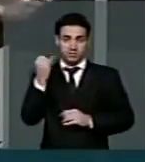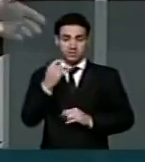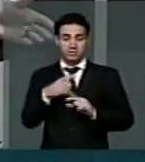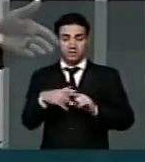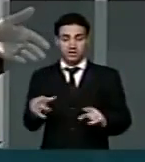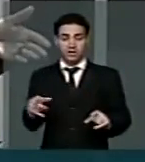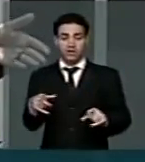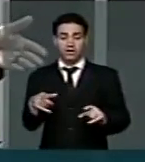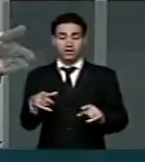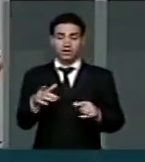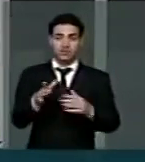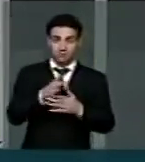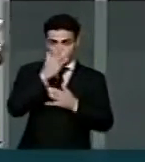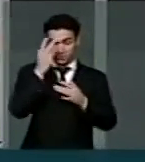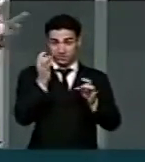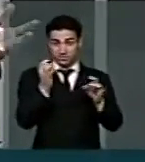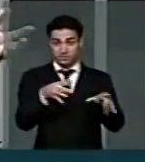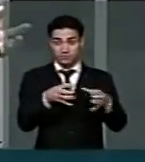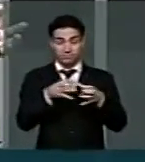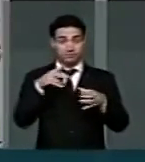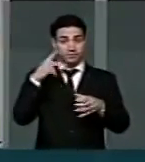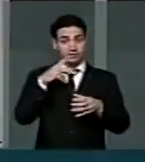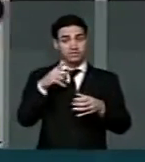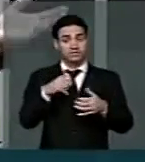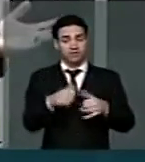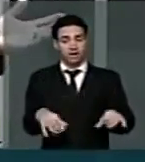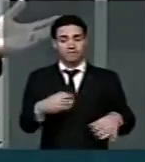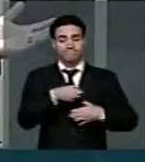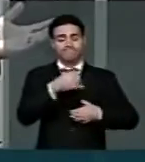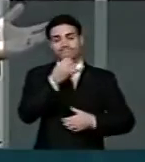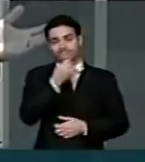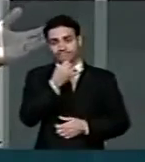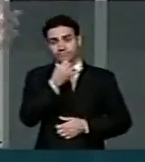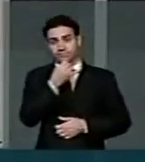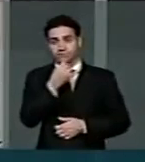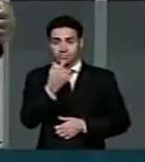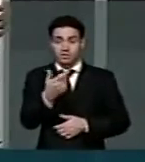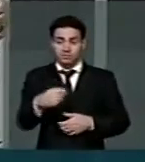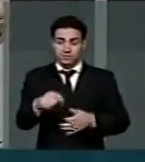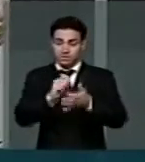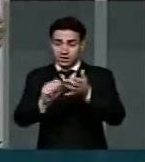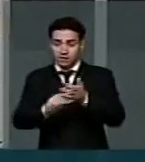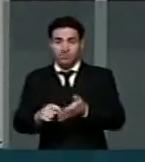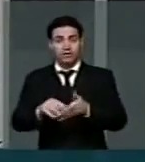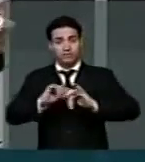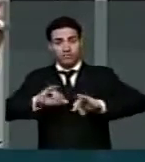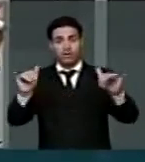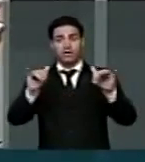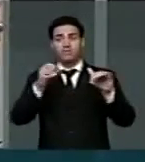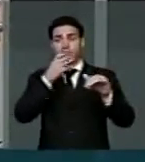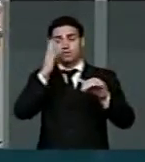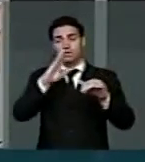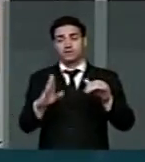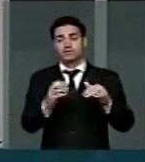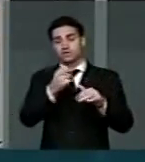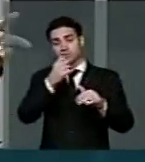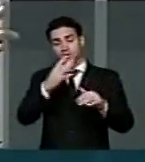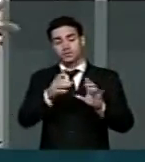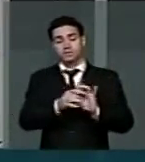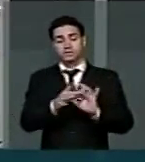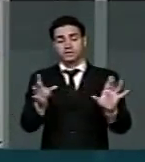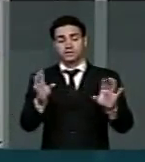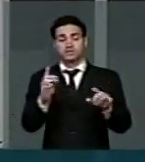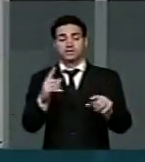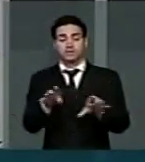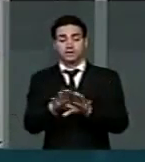que saem de seus partidos antigos estavam muito incomodados. Explicitem isso. É bom para o Brasil, é bom para a democracia, é bom